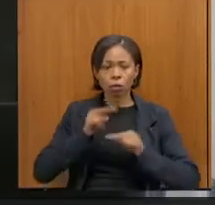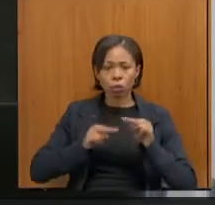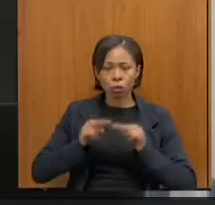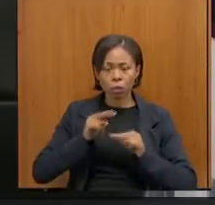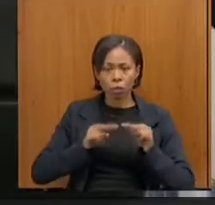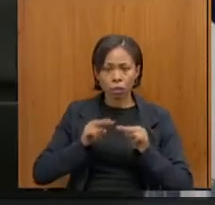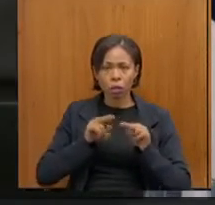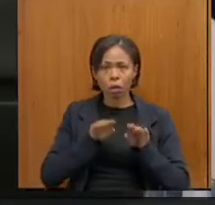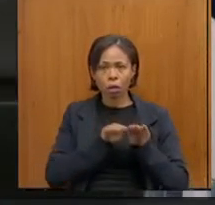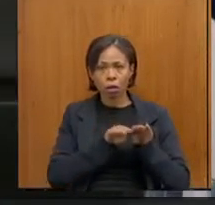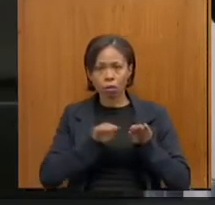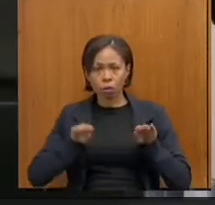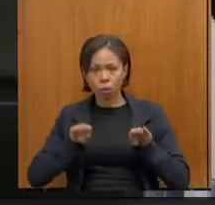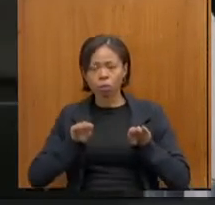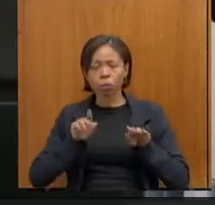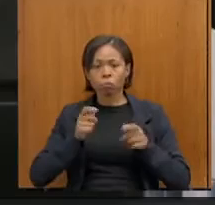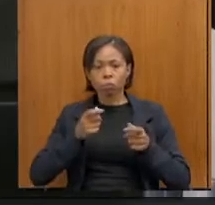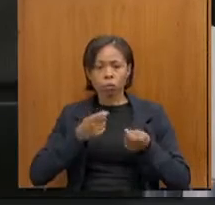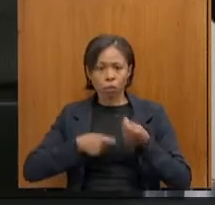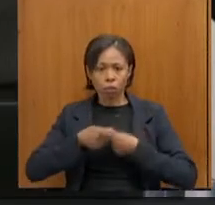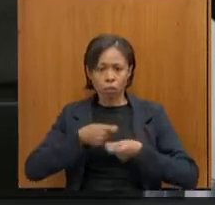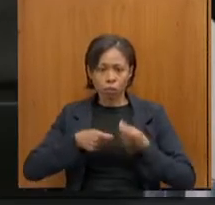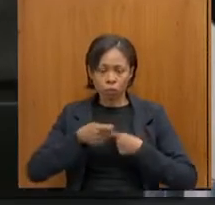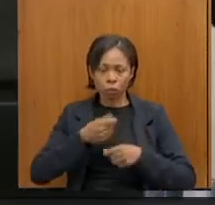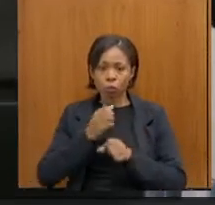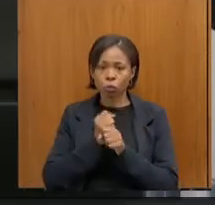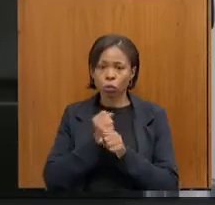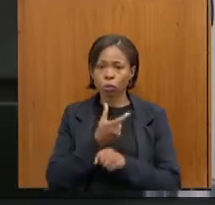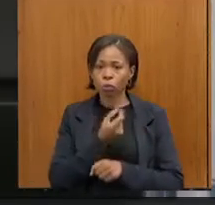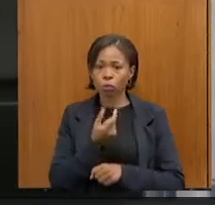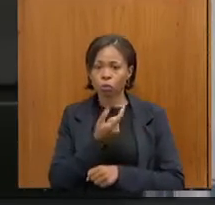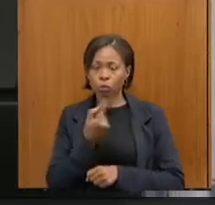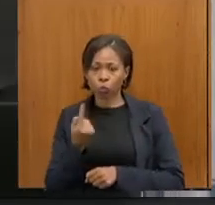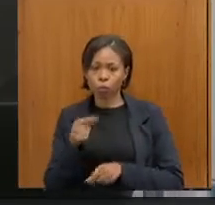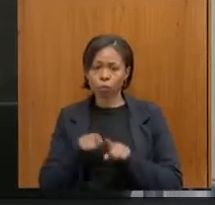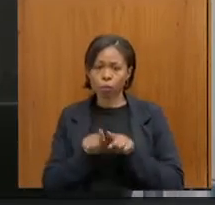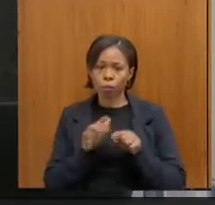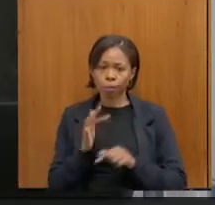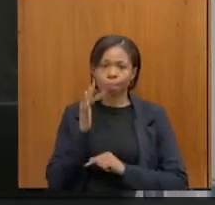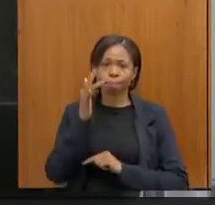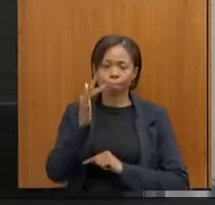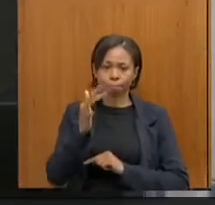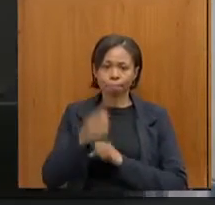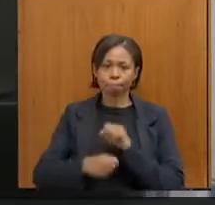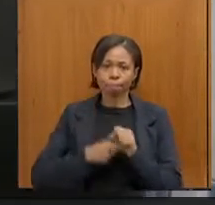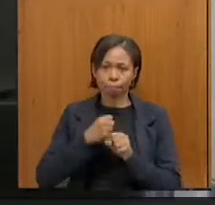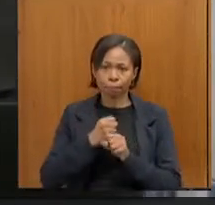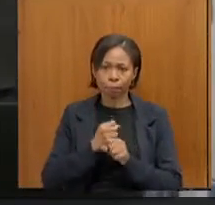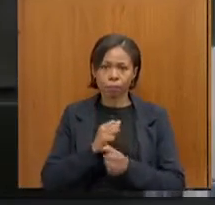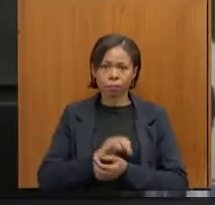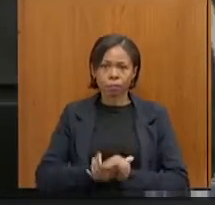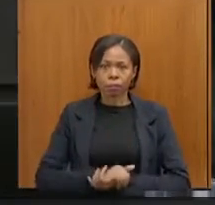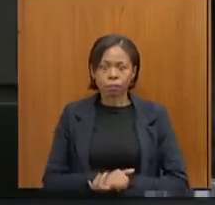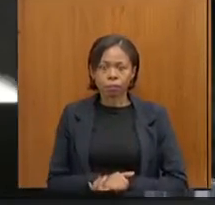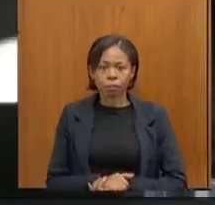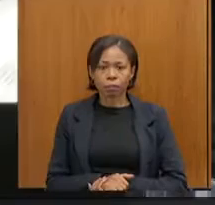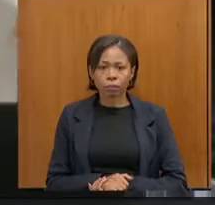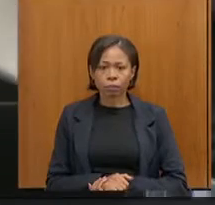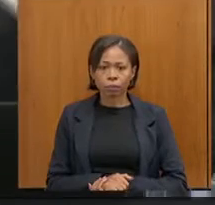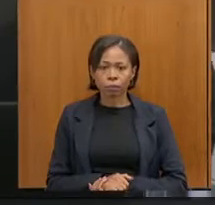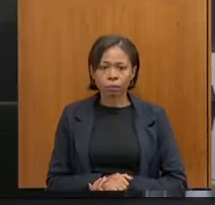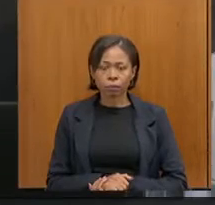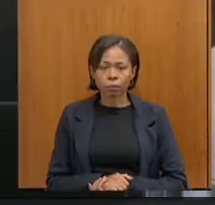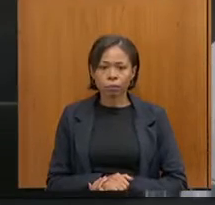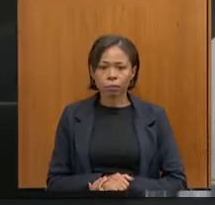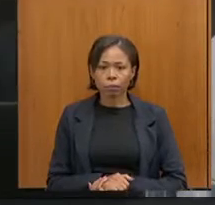próximo as práticas de mercado para o exercício 2021 esses exercícios futuros sabes como são primeiro de dormir um deputado a